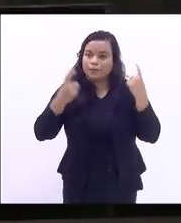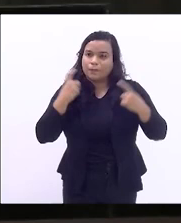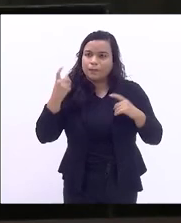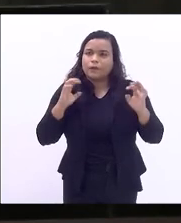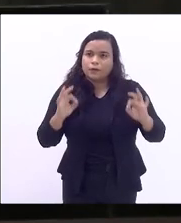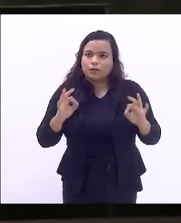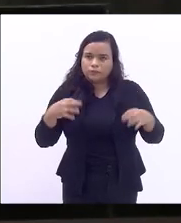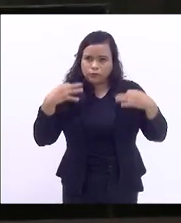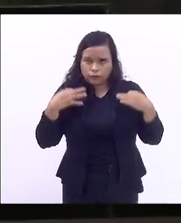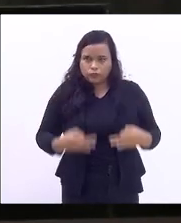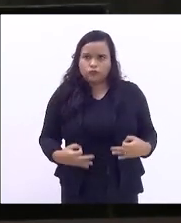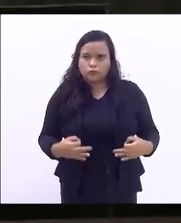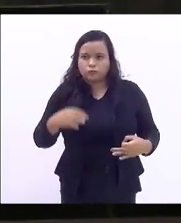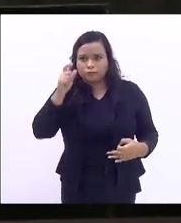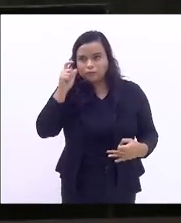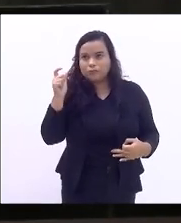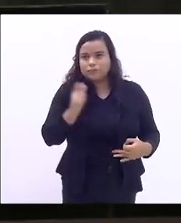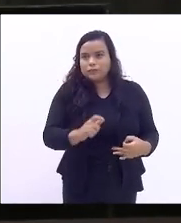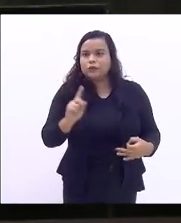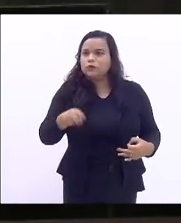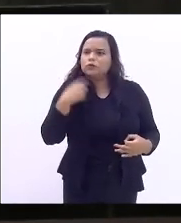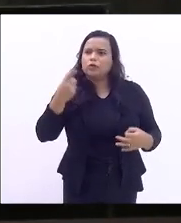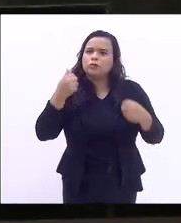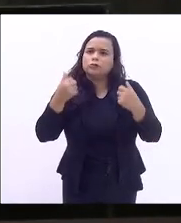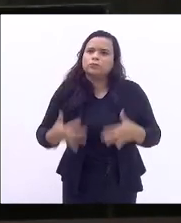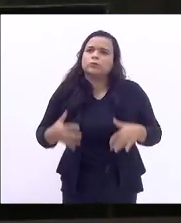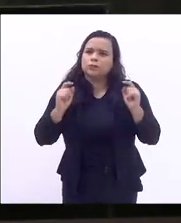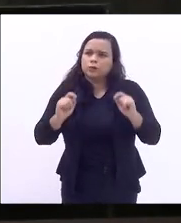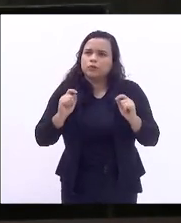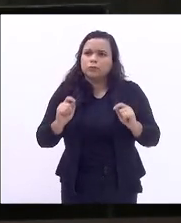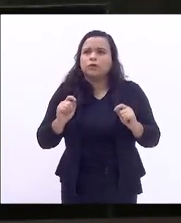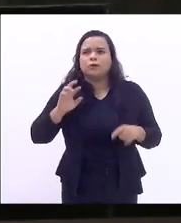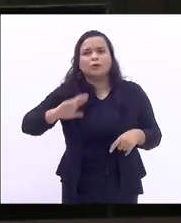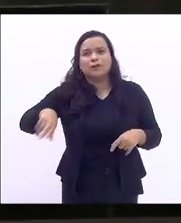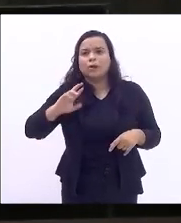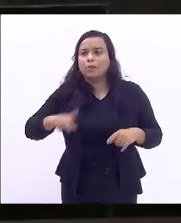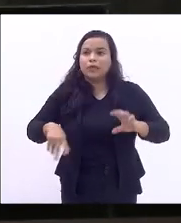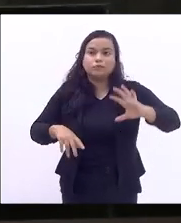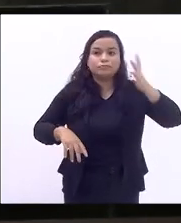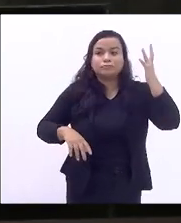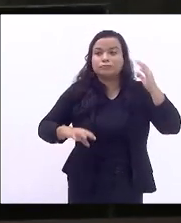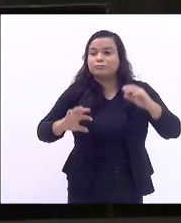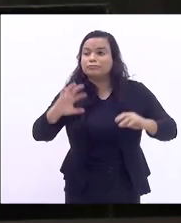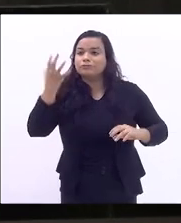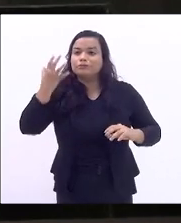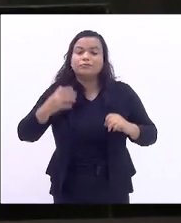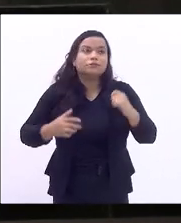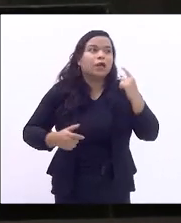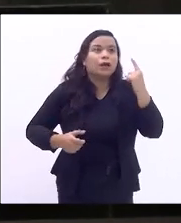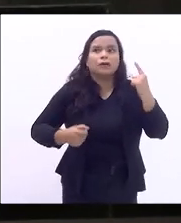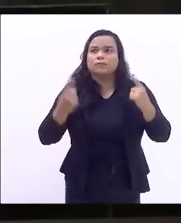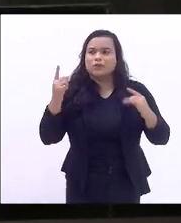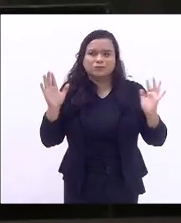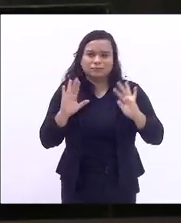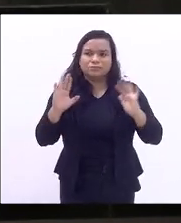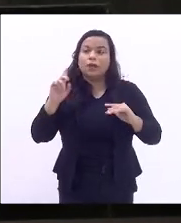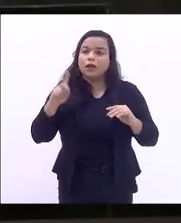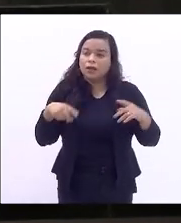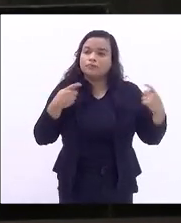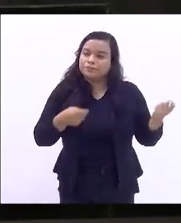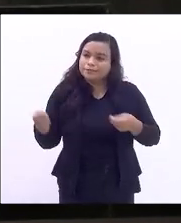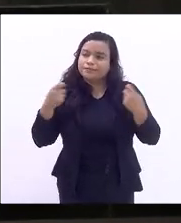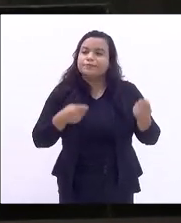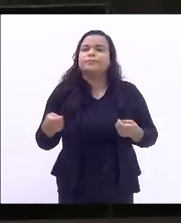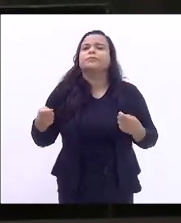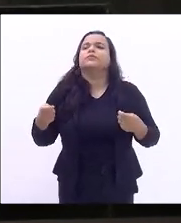de fato com a justiça que estamos dizendo aqui aqui não são casos isolados são casos que destroem famílias